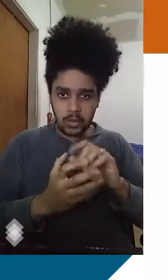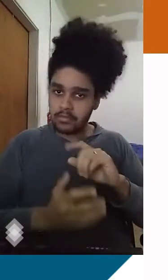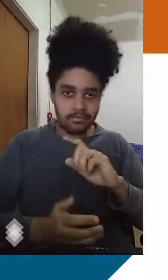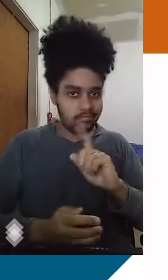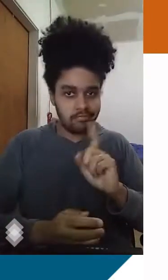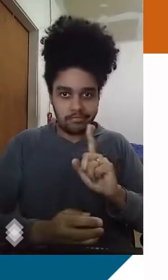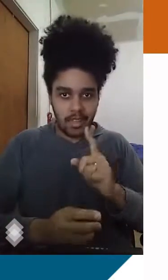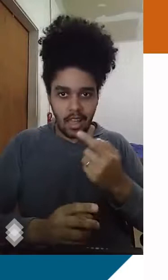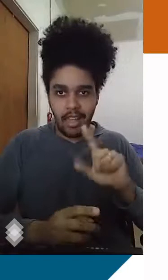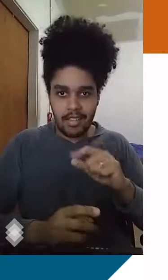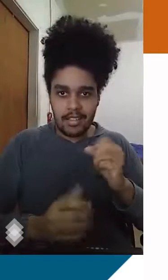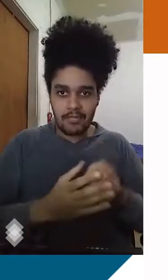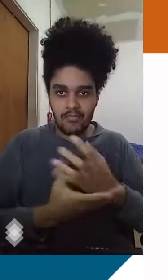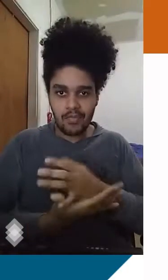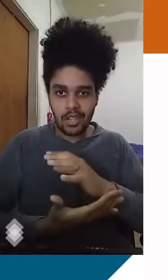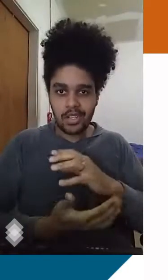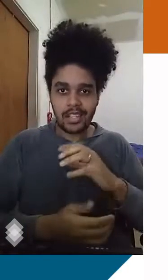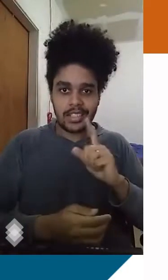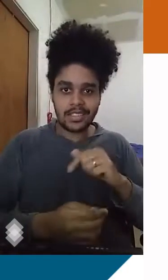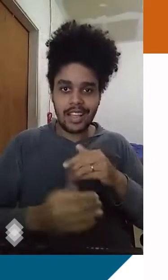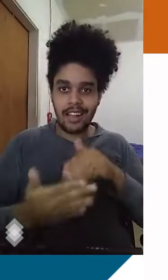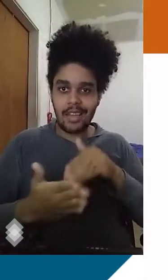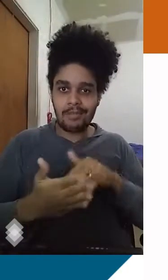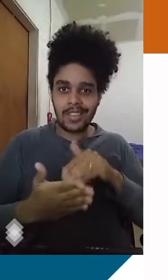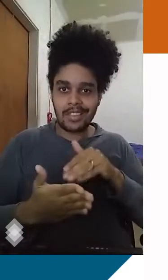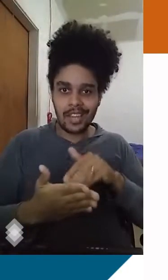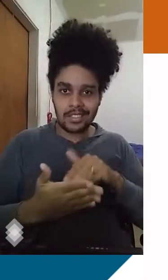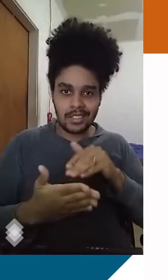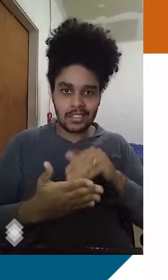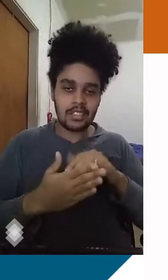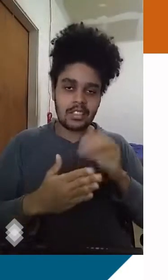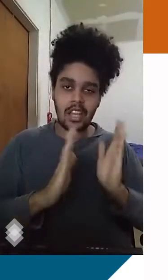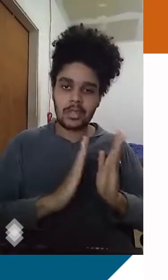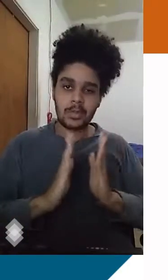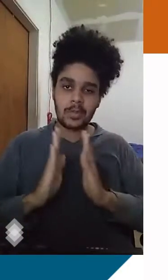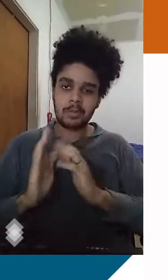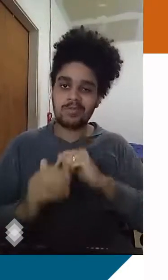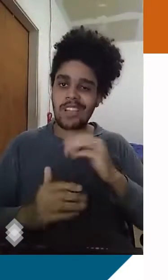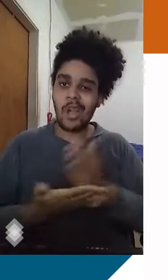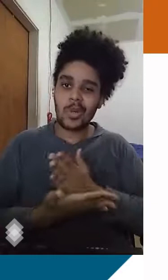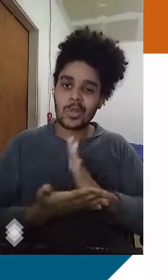Terra? Não, gente. Essa projeção aqui, ela fica limitada a